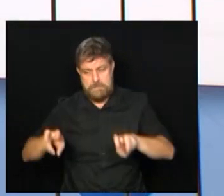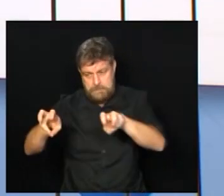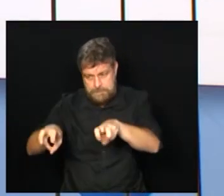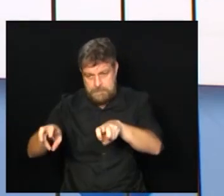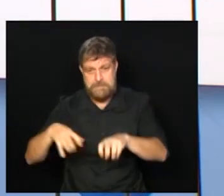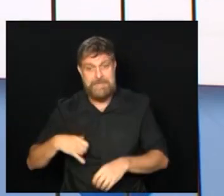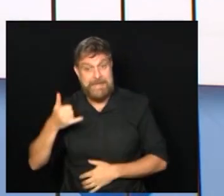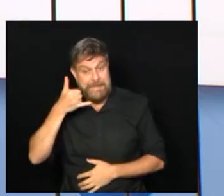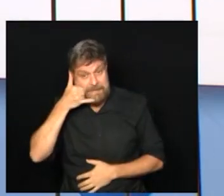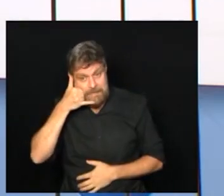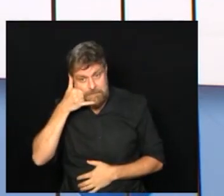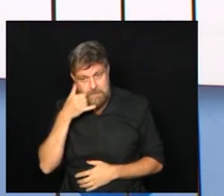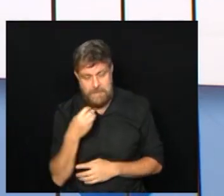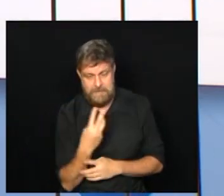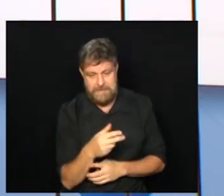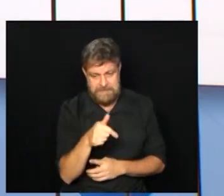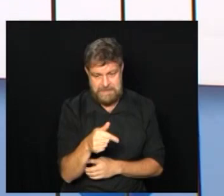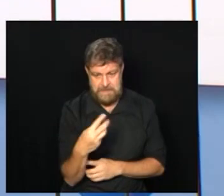central telefônica